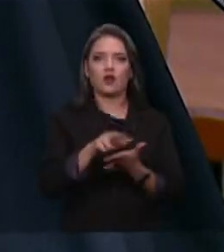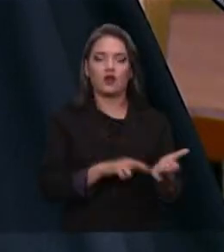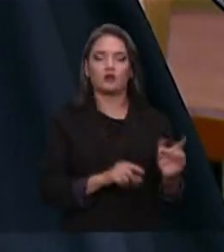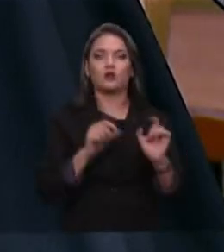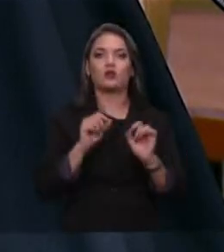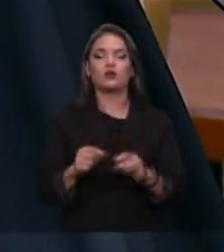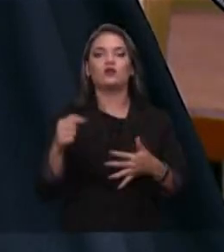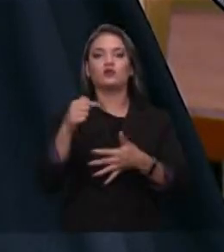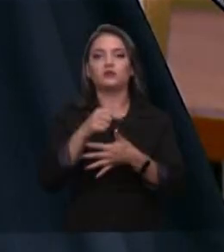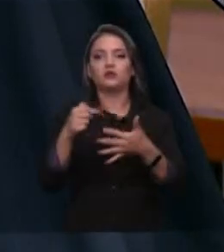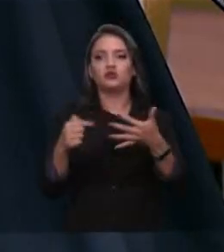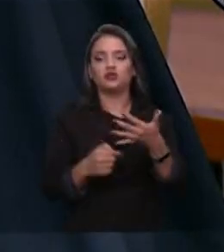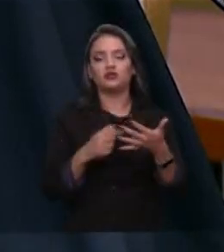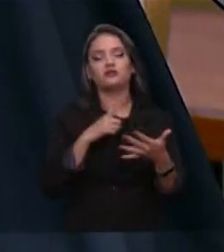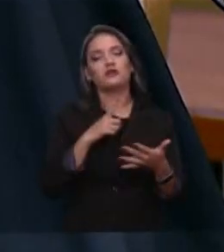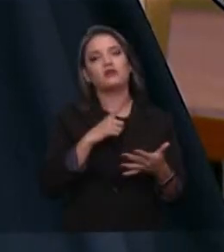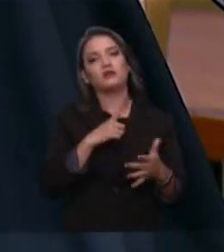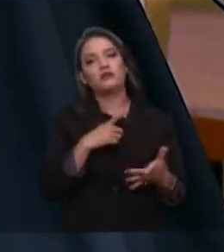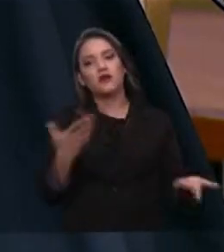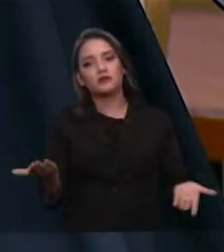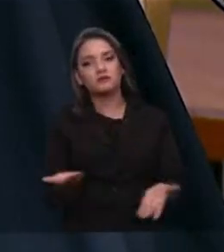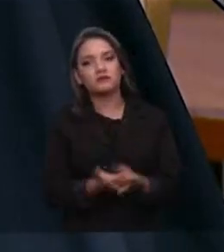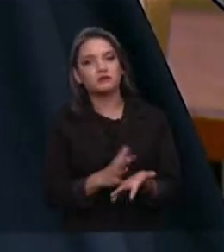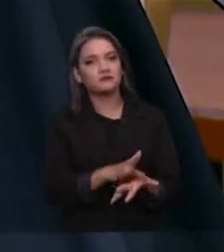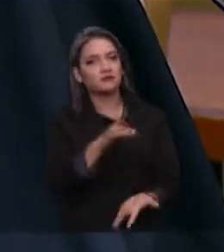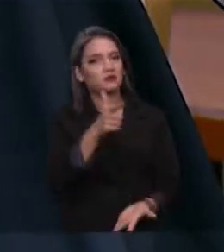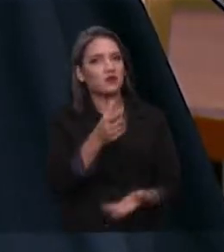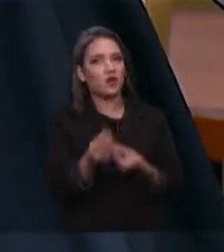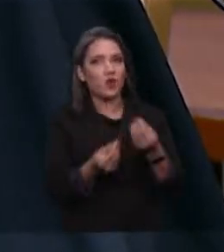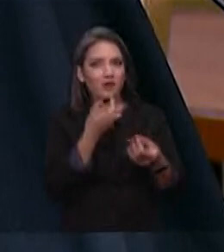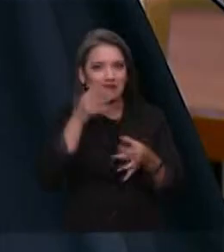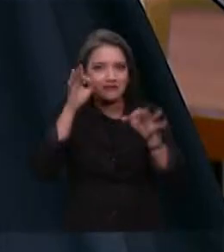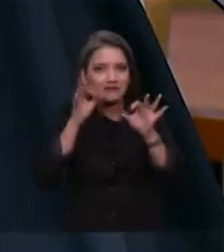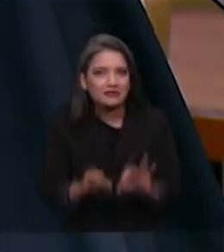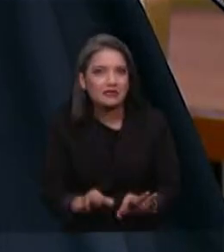de convicção carreados aos autos não permitiram formar juízo de certeza,